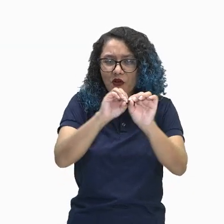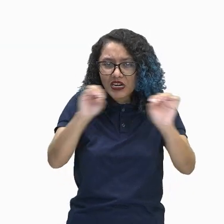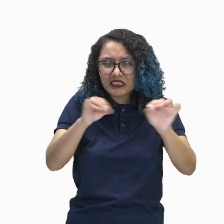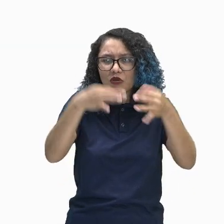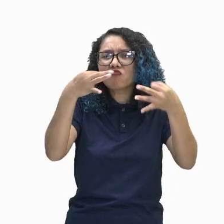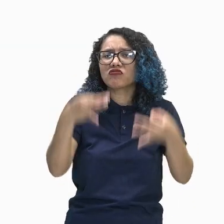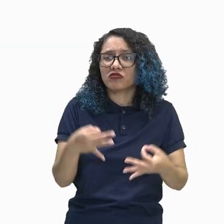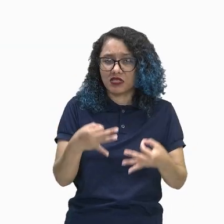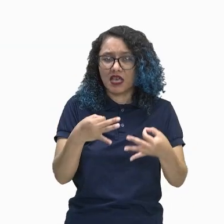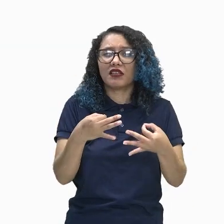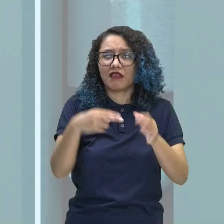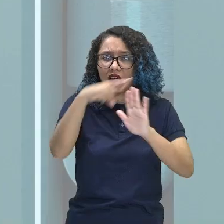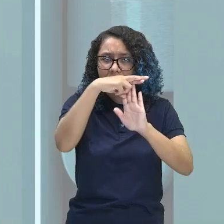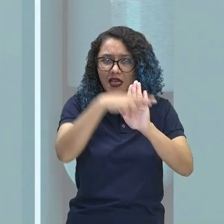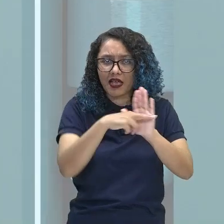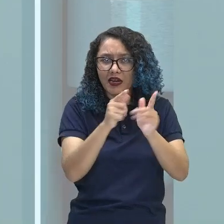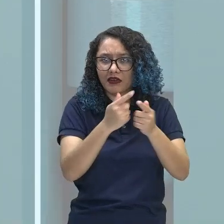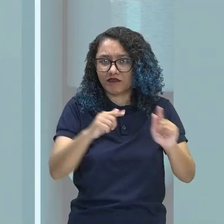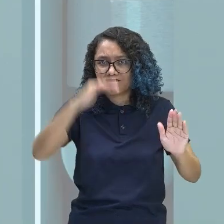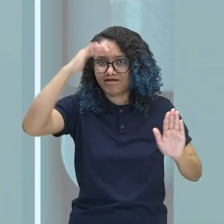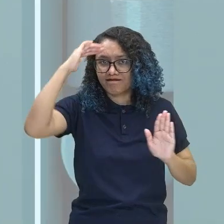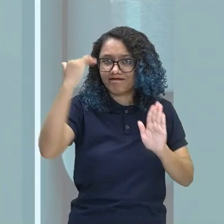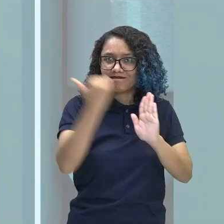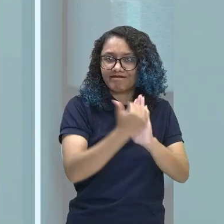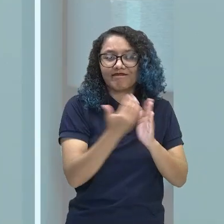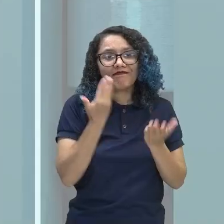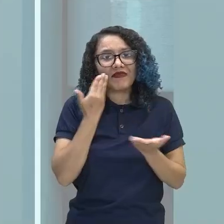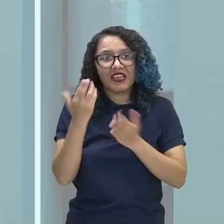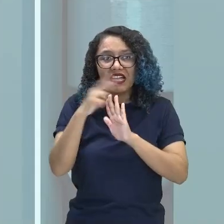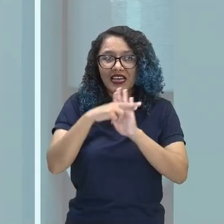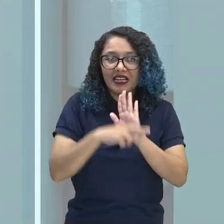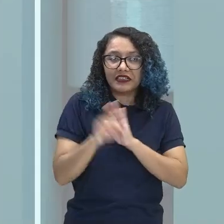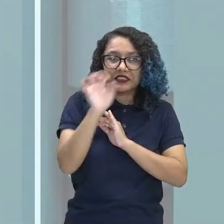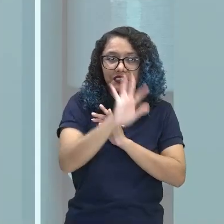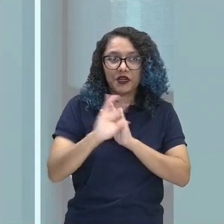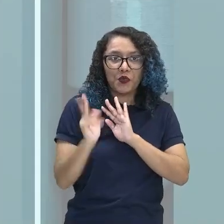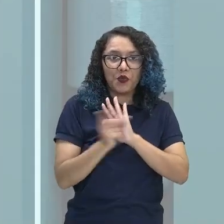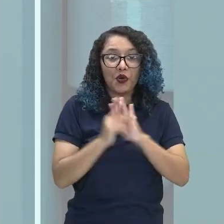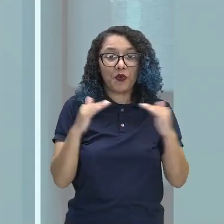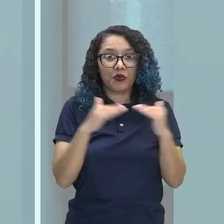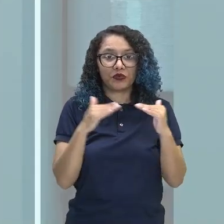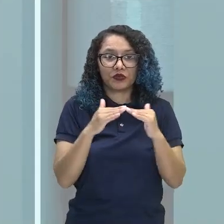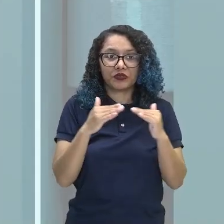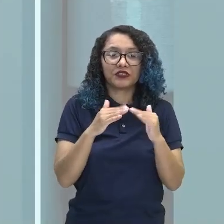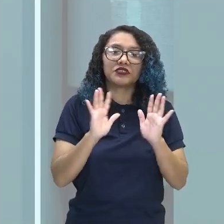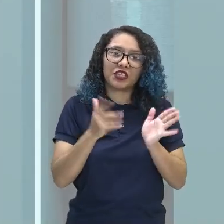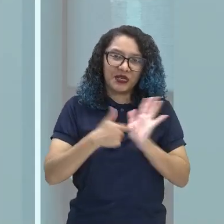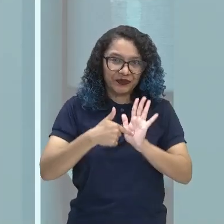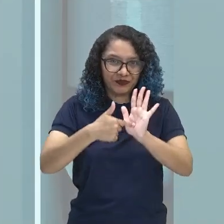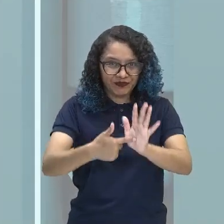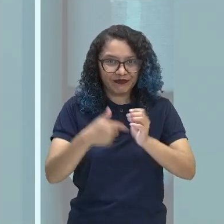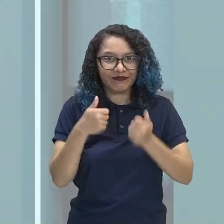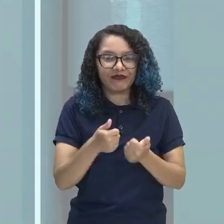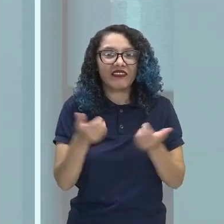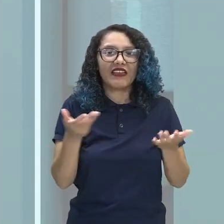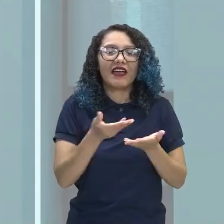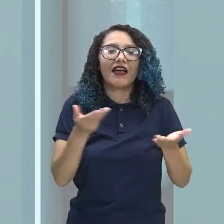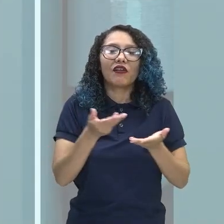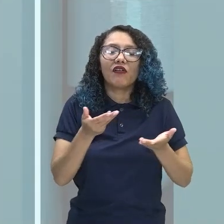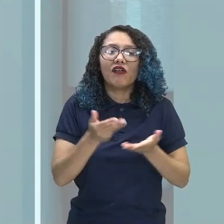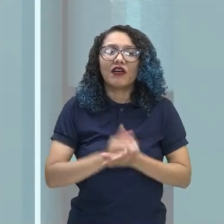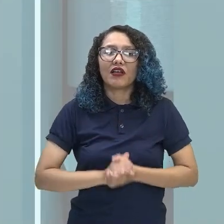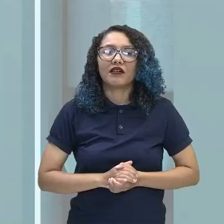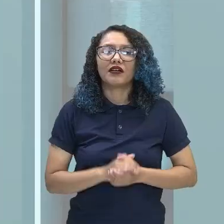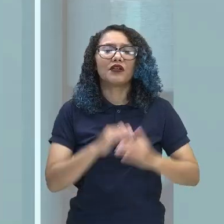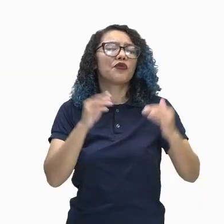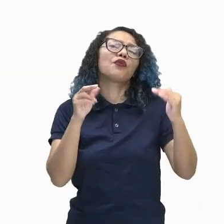regras gramaticais. Ok? Então, essa é a regra geral de concordância que já ilustramos aí para vocês. E a concordância